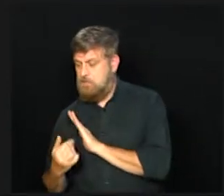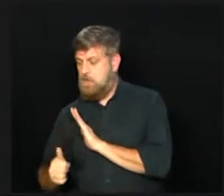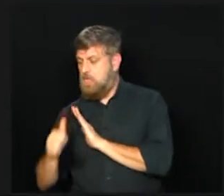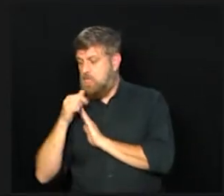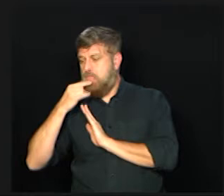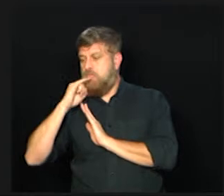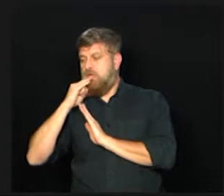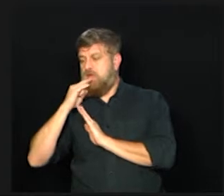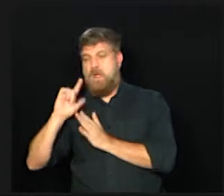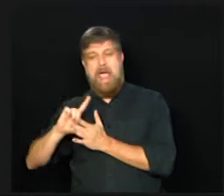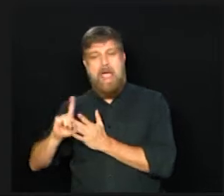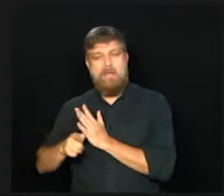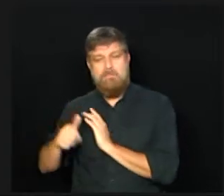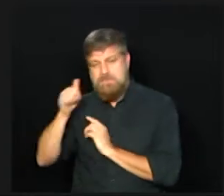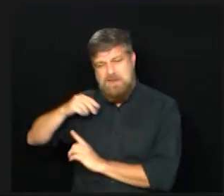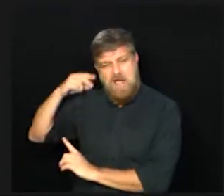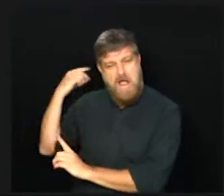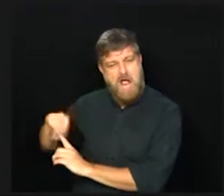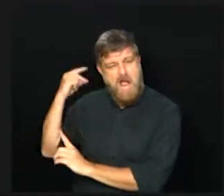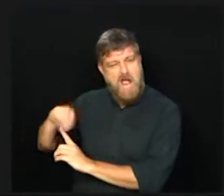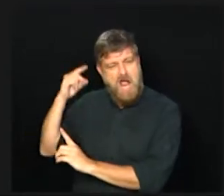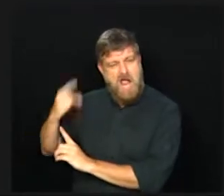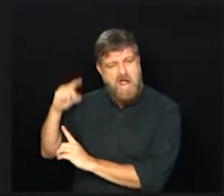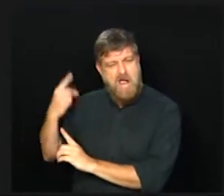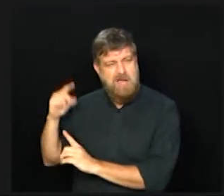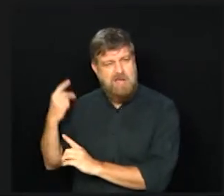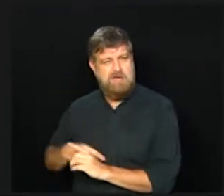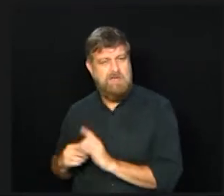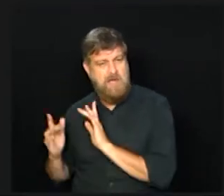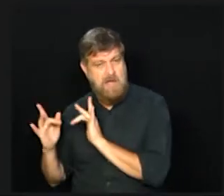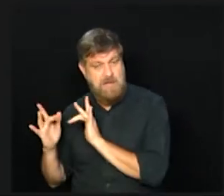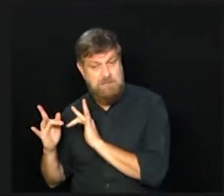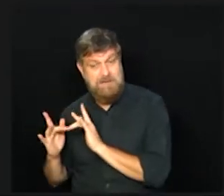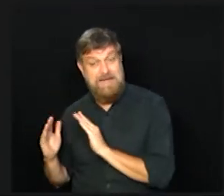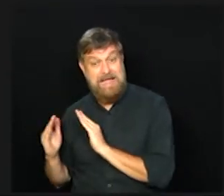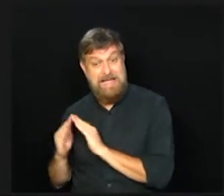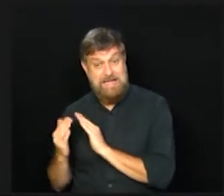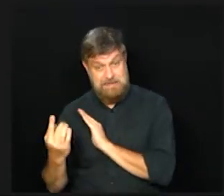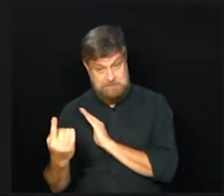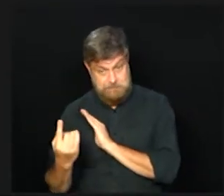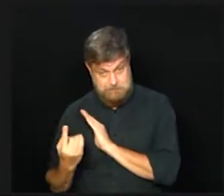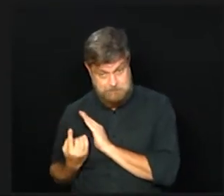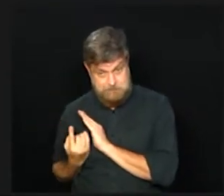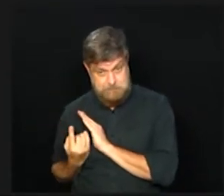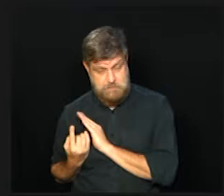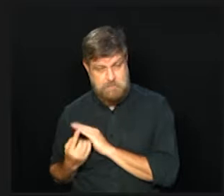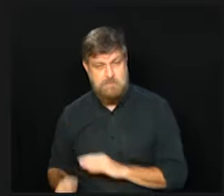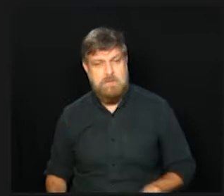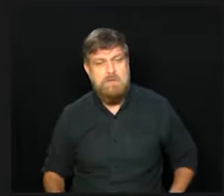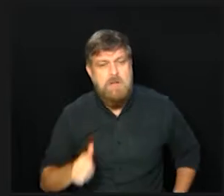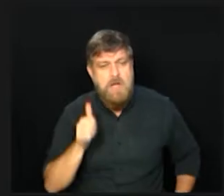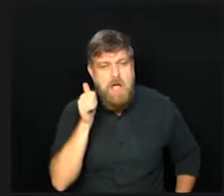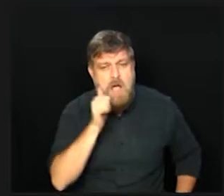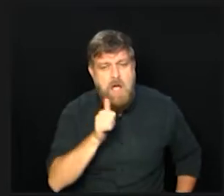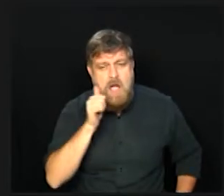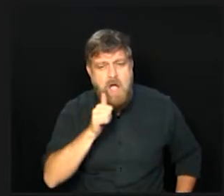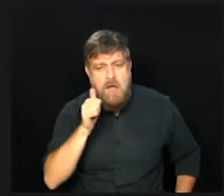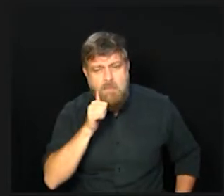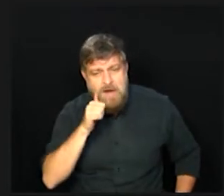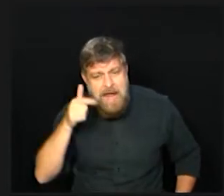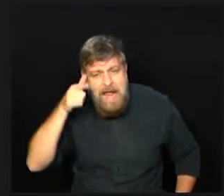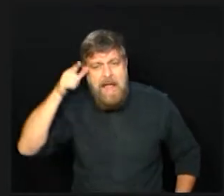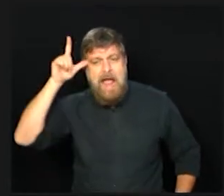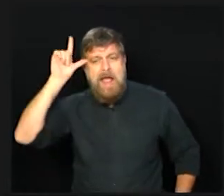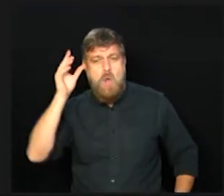agridem as esposas, companheiras, namoradas, dentro de casa. aquela mulher que eles tinham oportunidade de